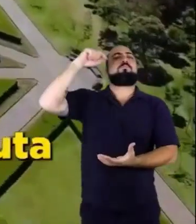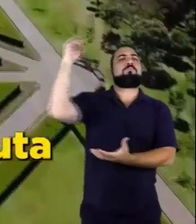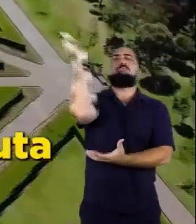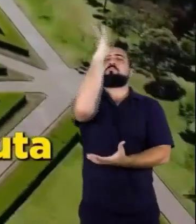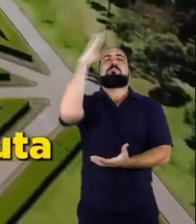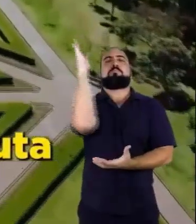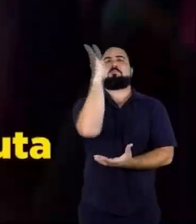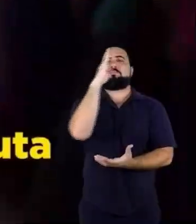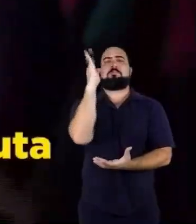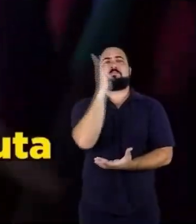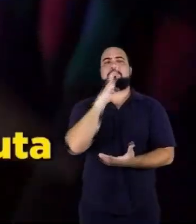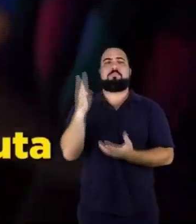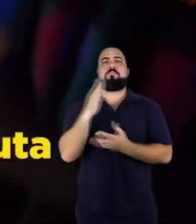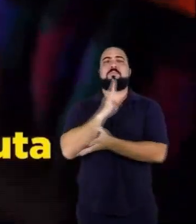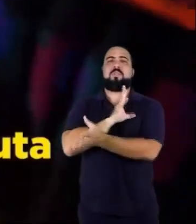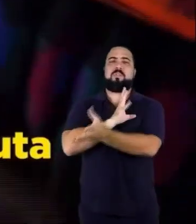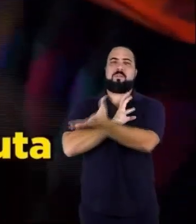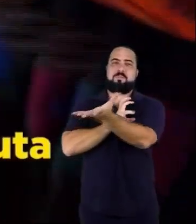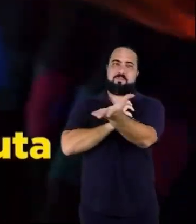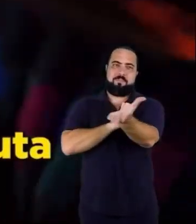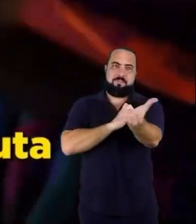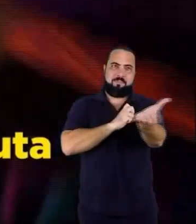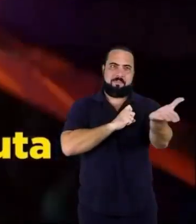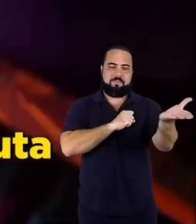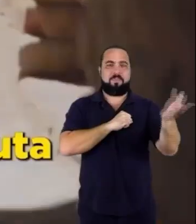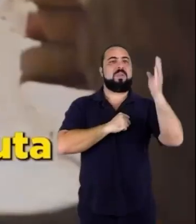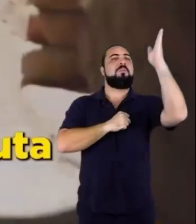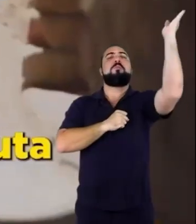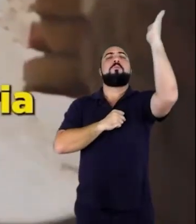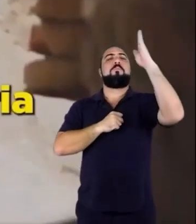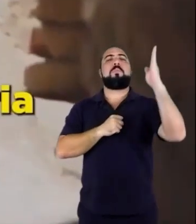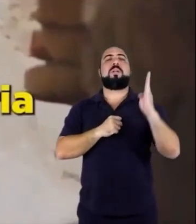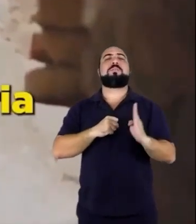forte verá se um filho teu no